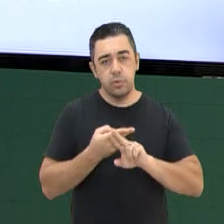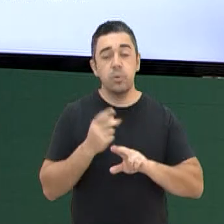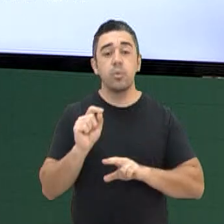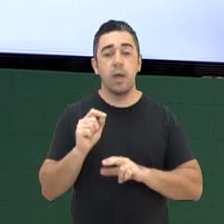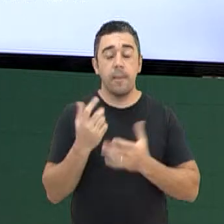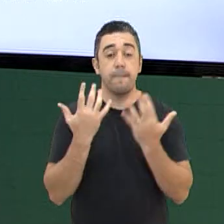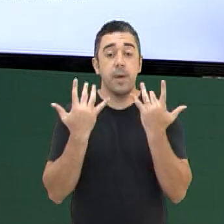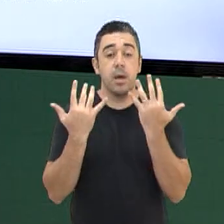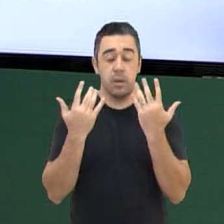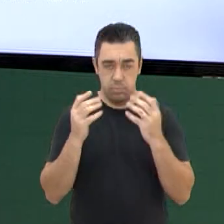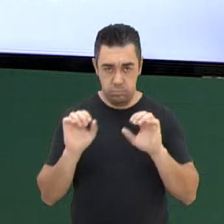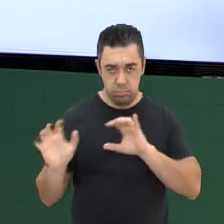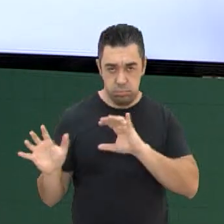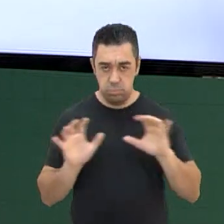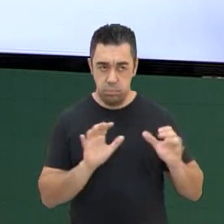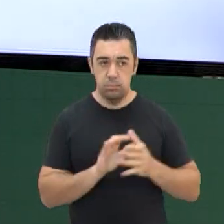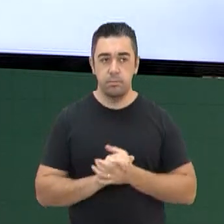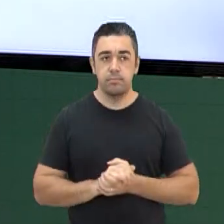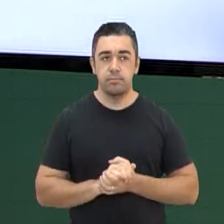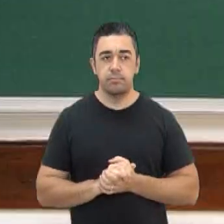mãos para jogar.